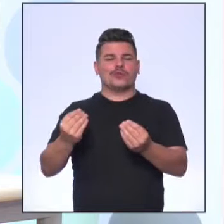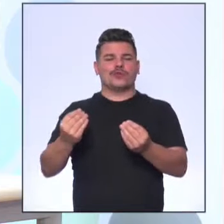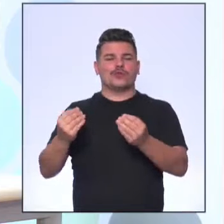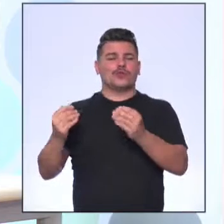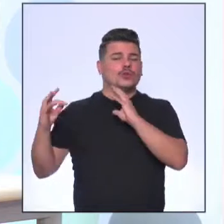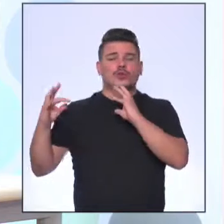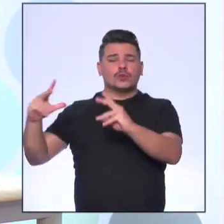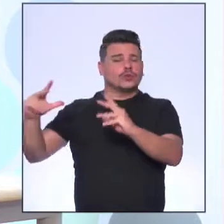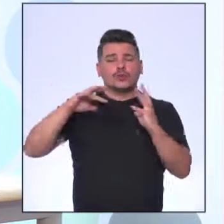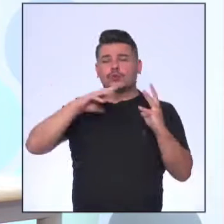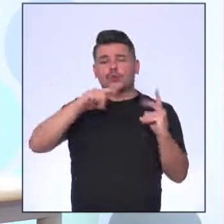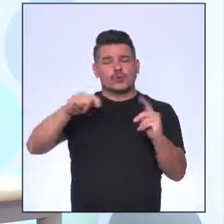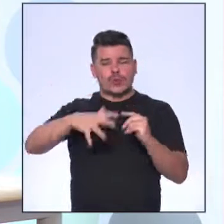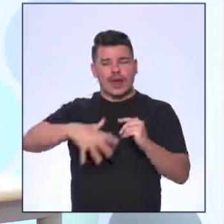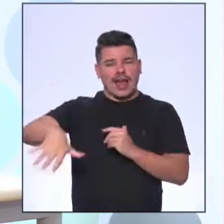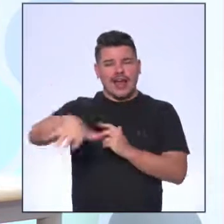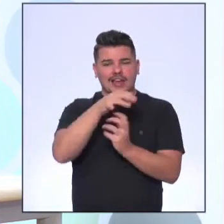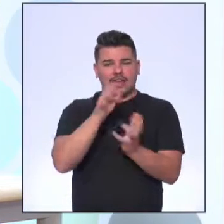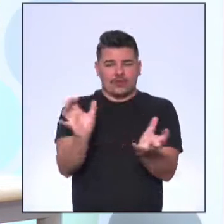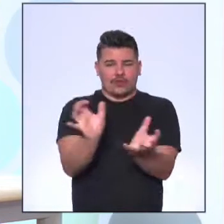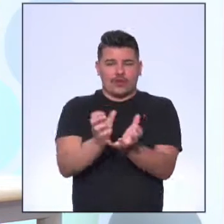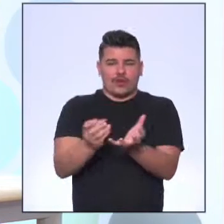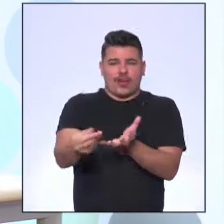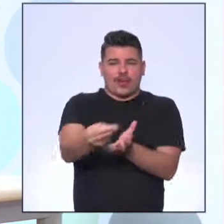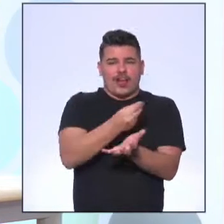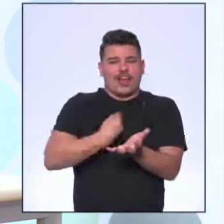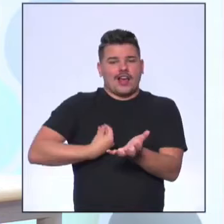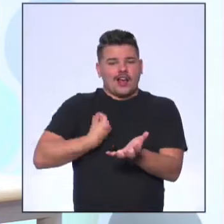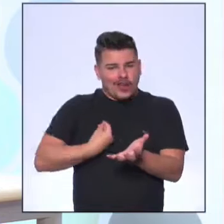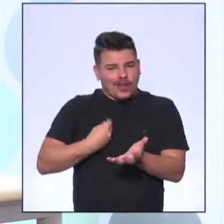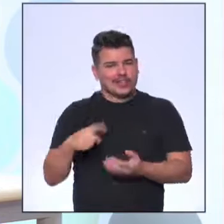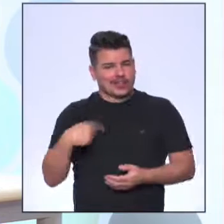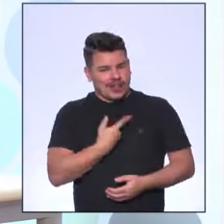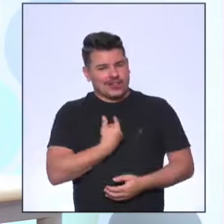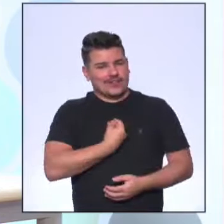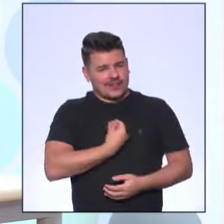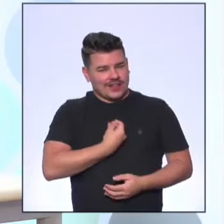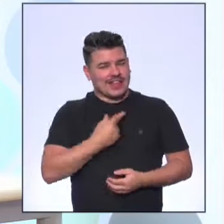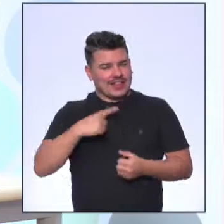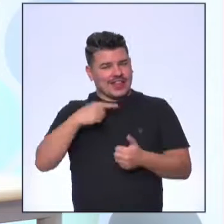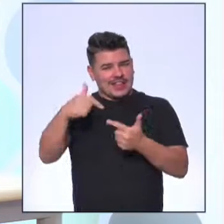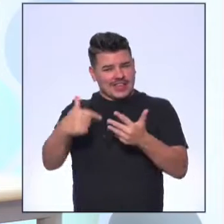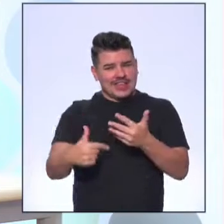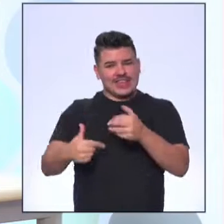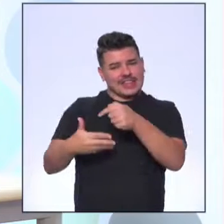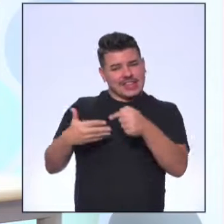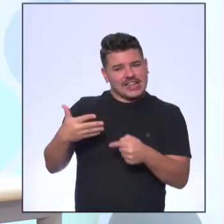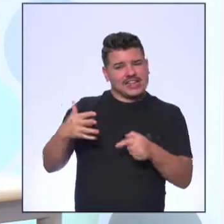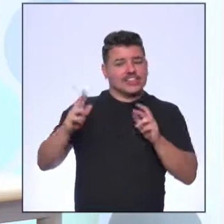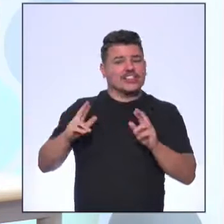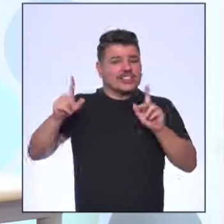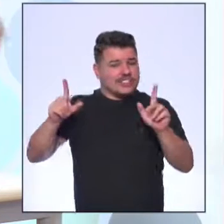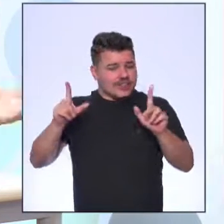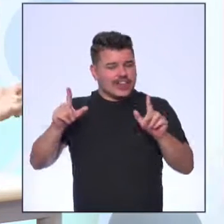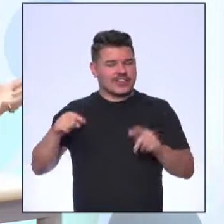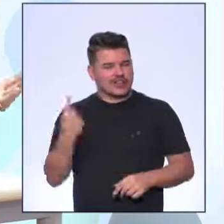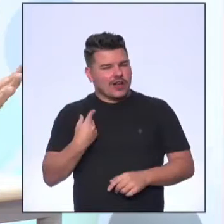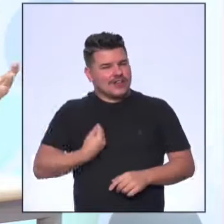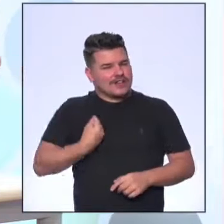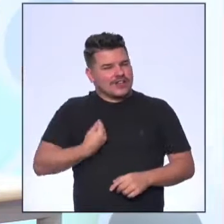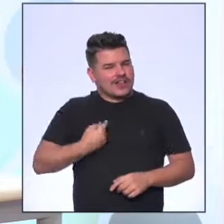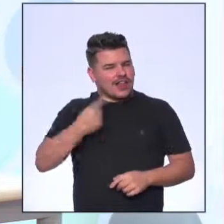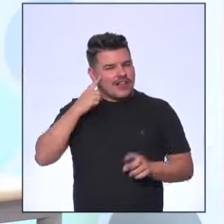todo o sistema ecológico em que nós vivemos, tá? E algumas definições, elas são diferentes, tá? Do que nós usamos no nosso dia a